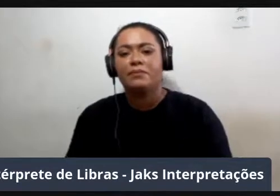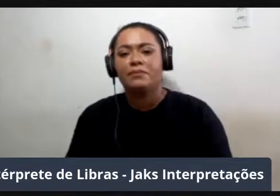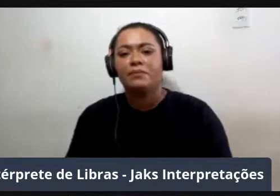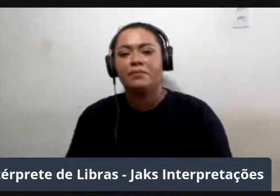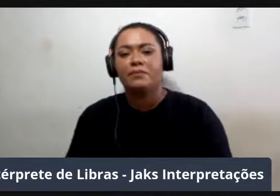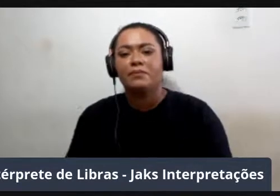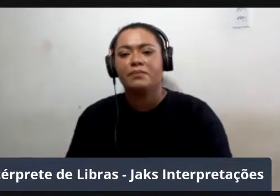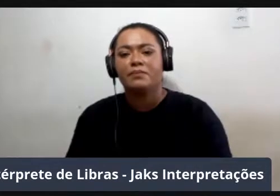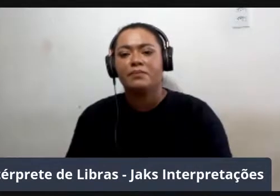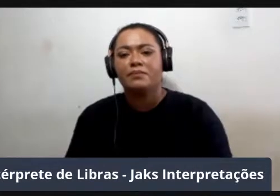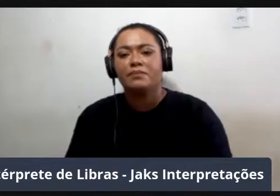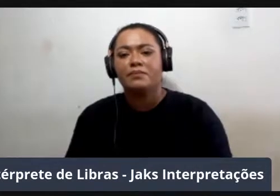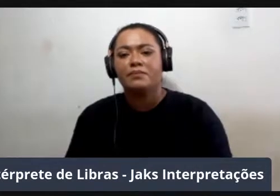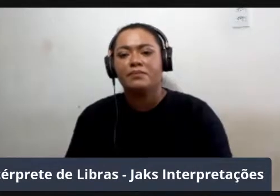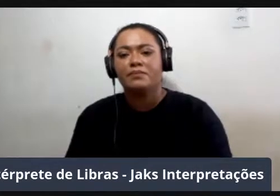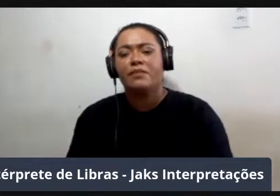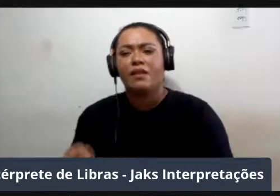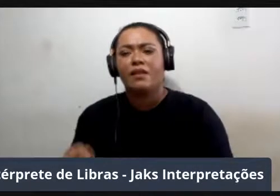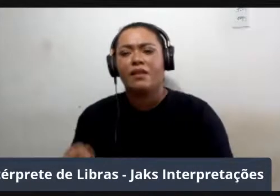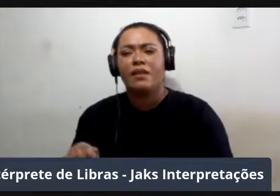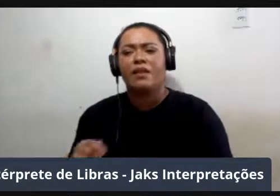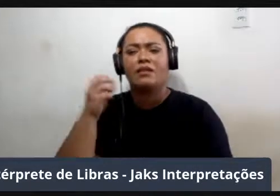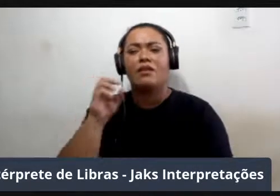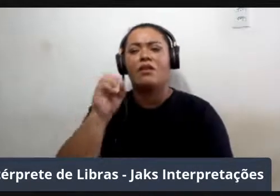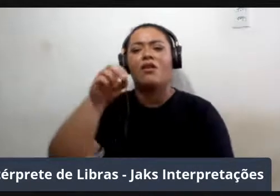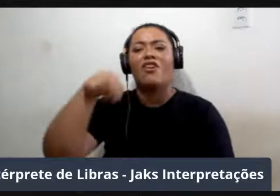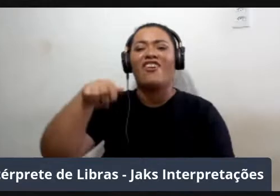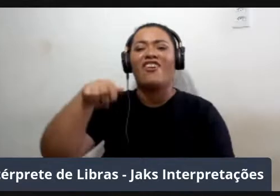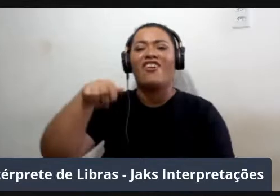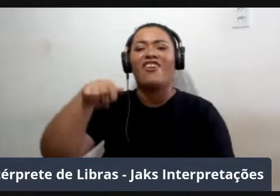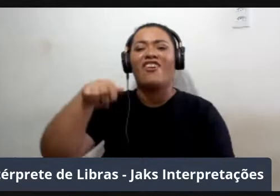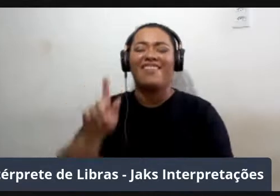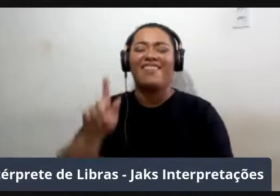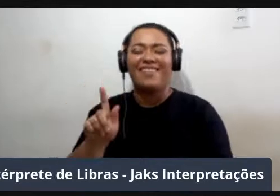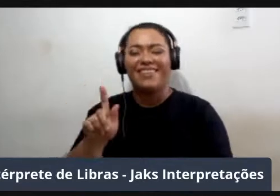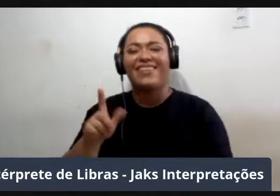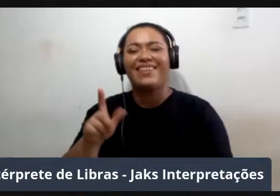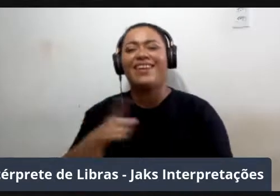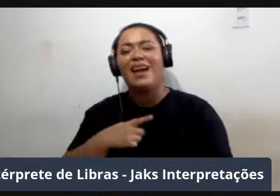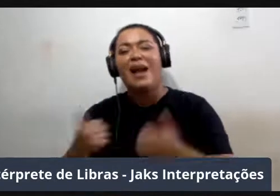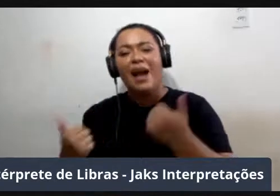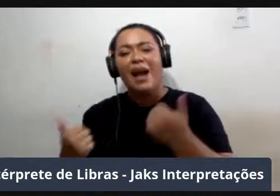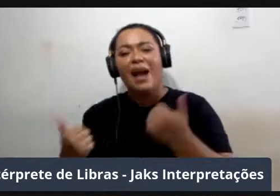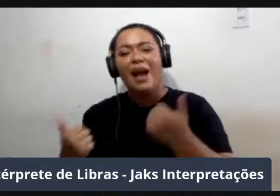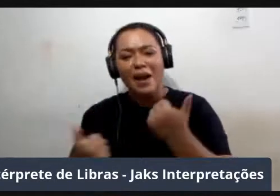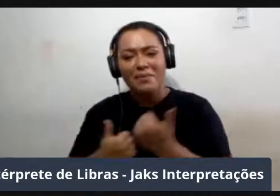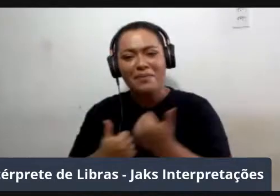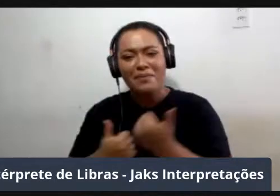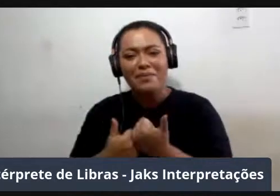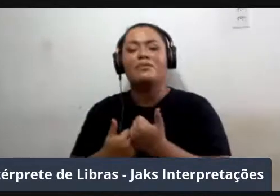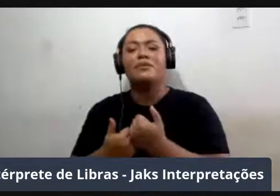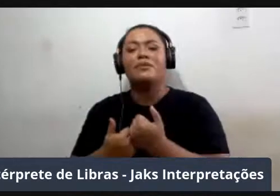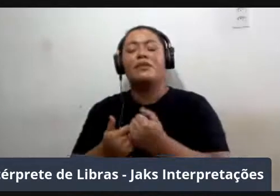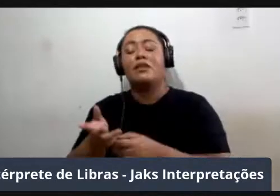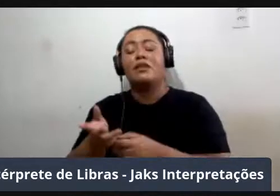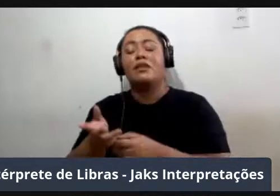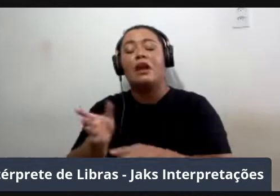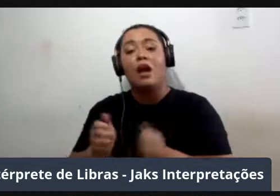uma ONG que nos apoiava, que veio com o pré-natal, que ela ficava em São